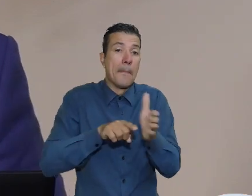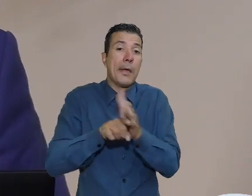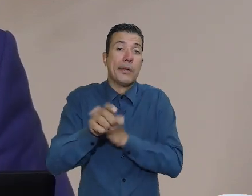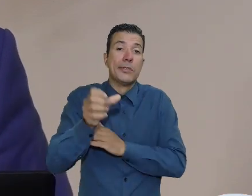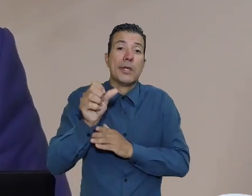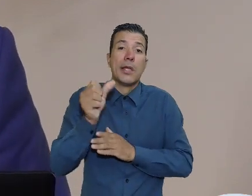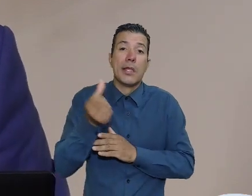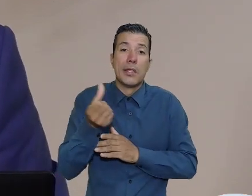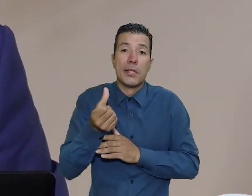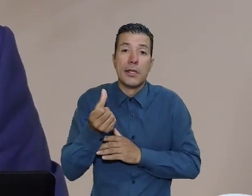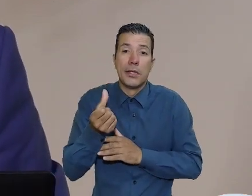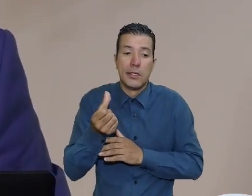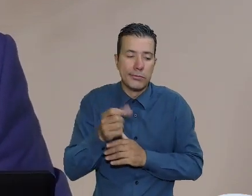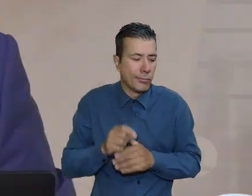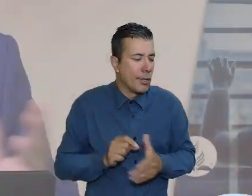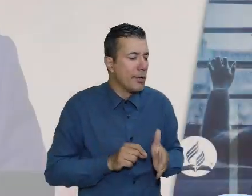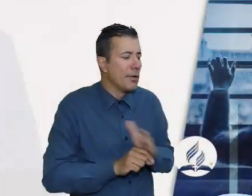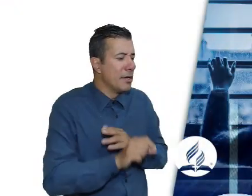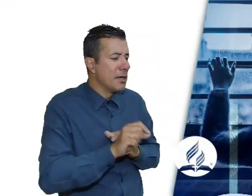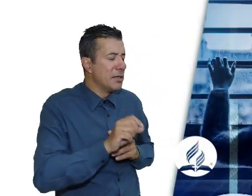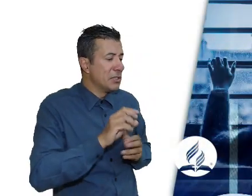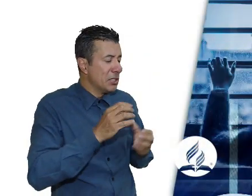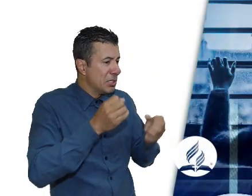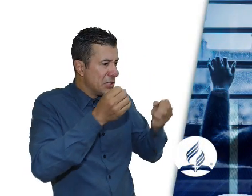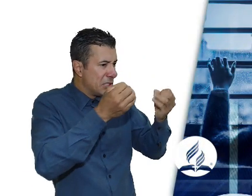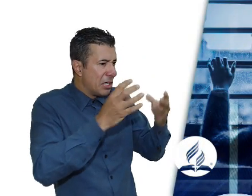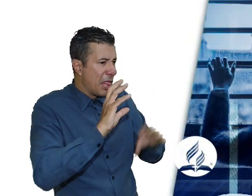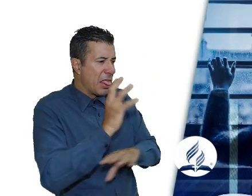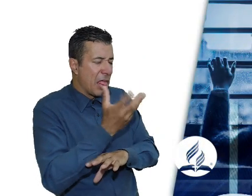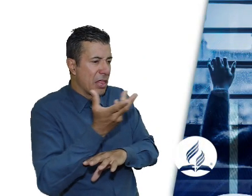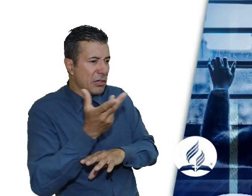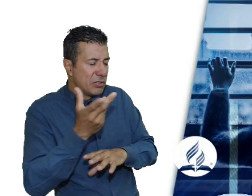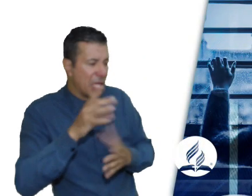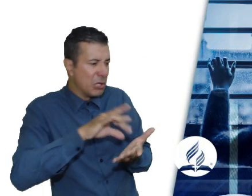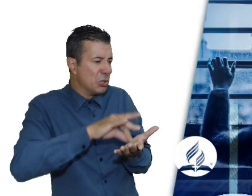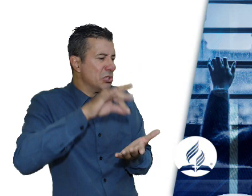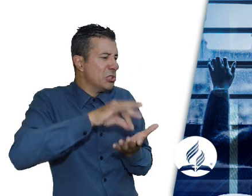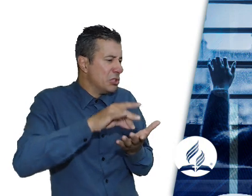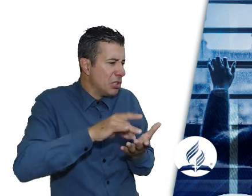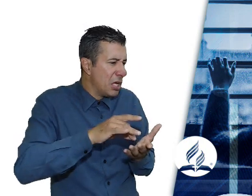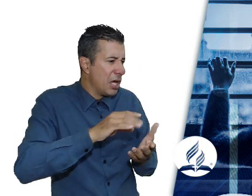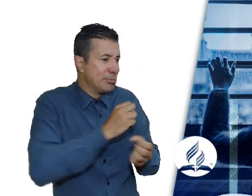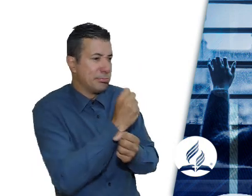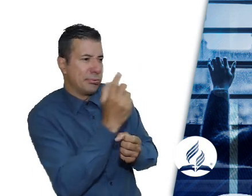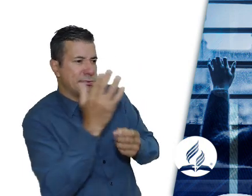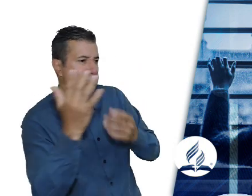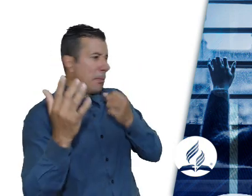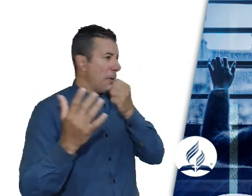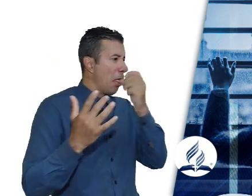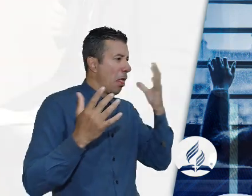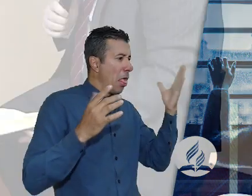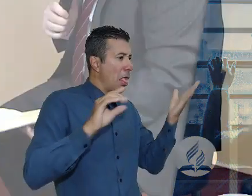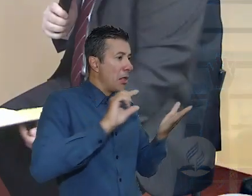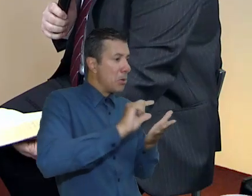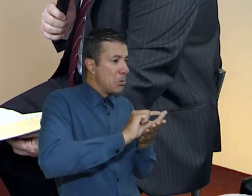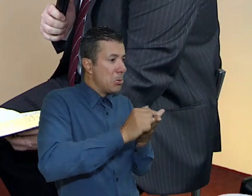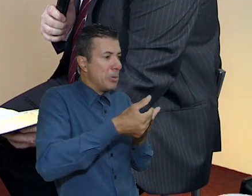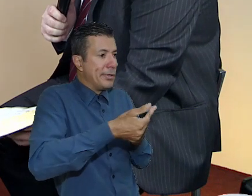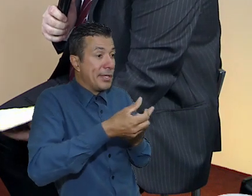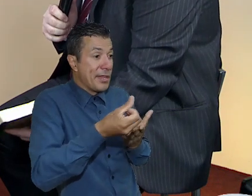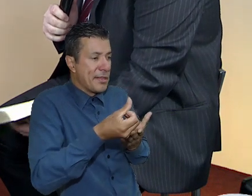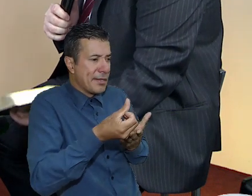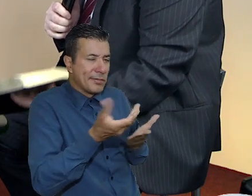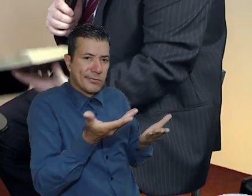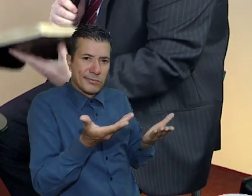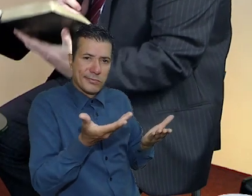volto ao pastor Alexandre, que fenômenos naturais são esses descritos na abertura do sexto selo? Pastor, explica pra gente, por favor. Ok, então